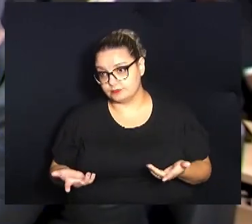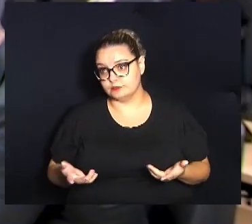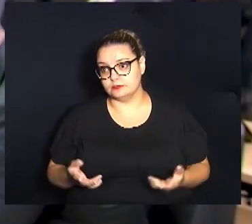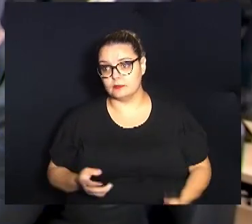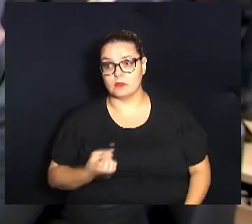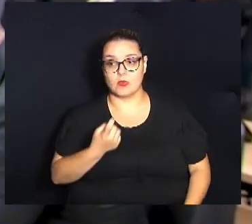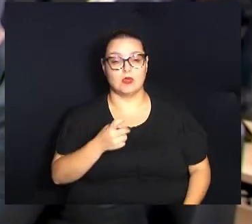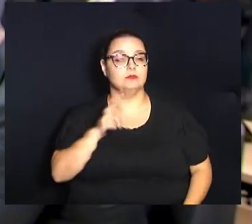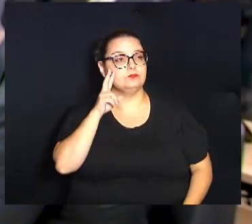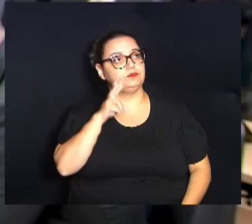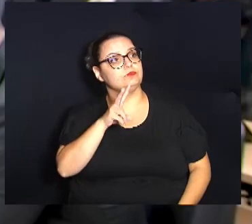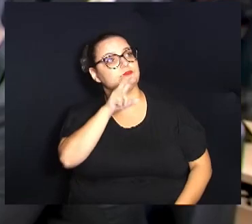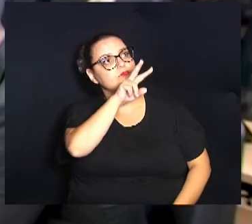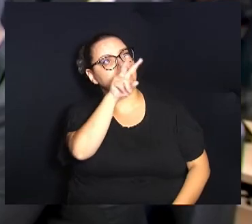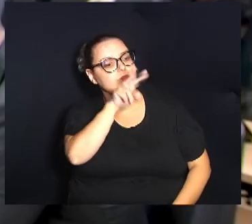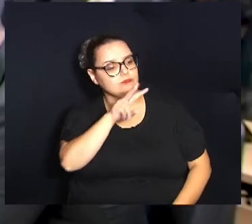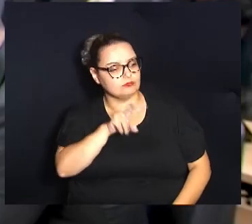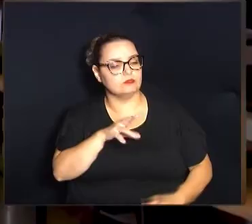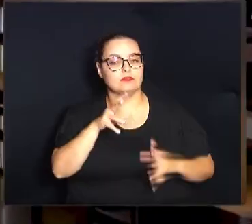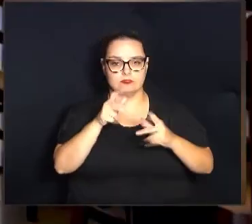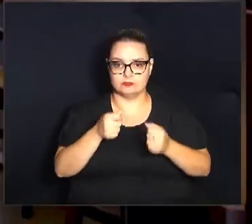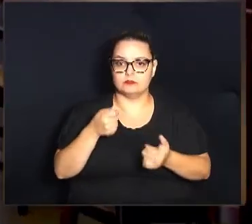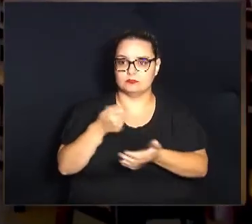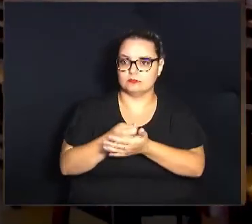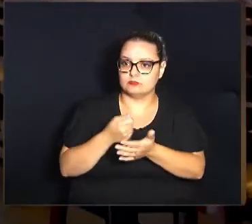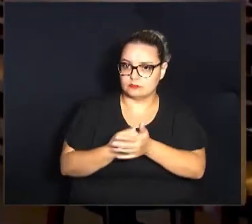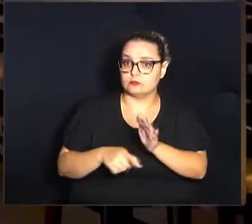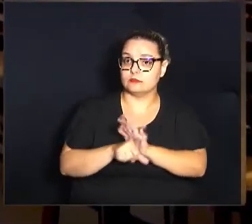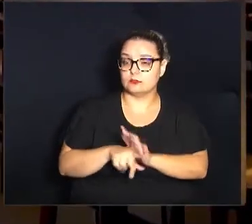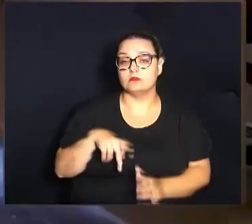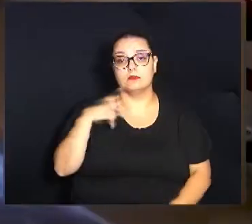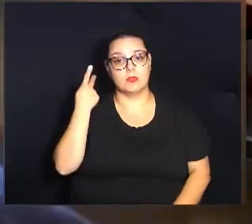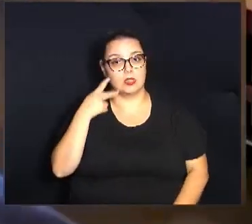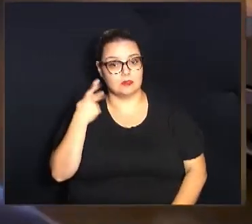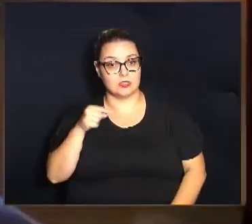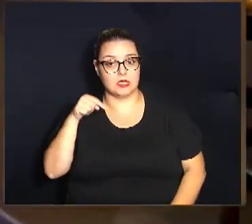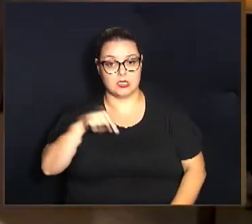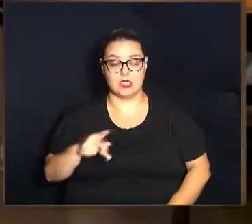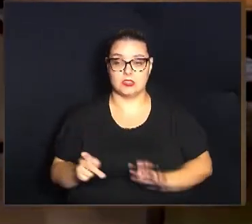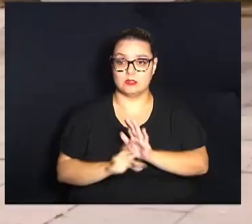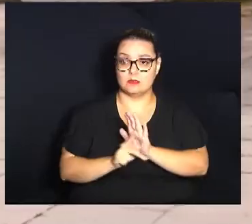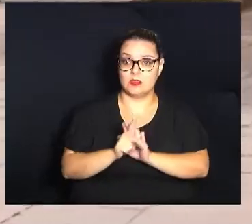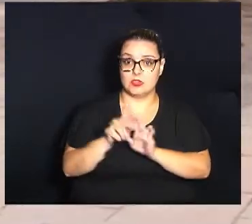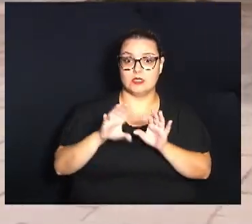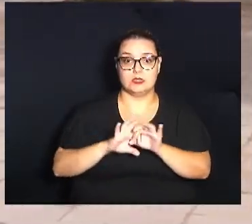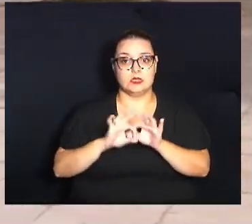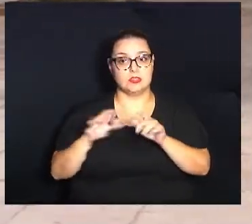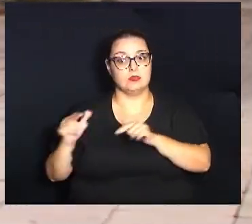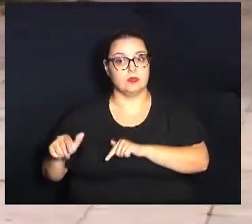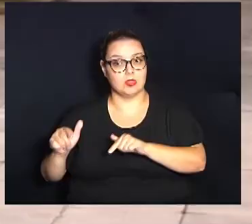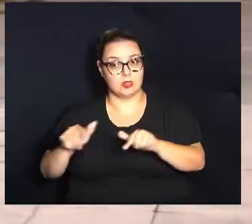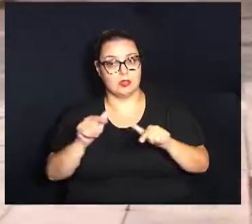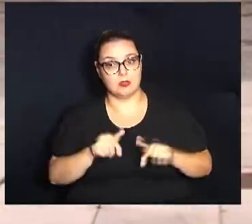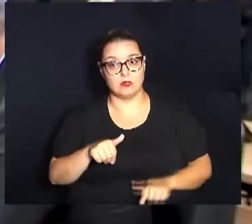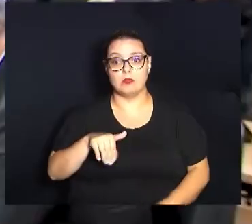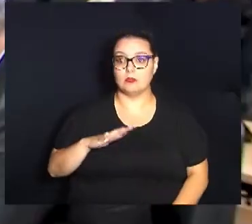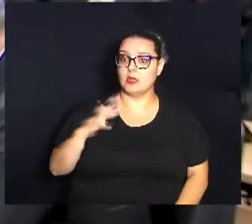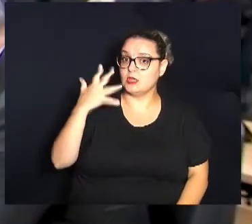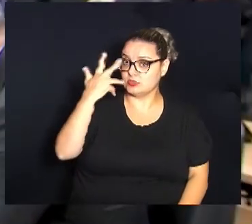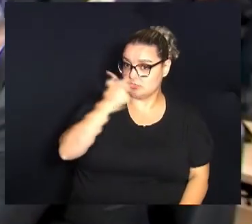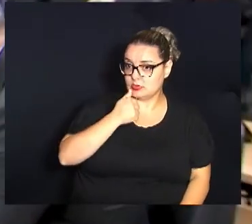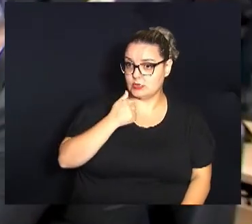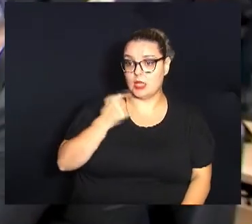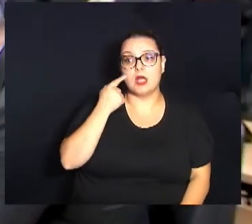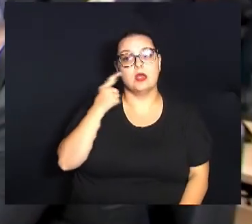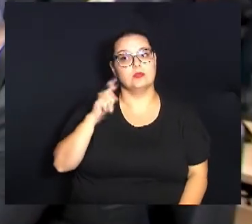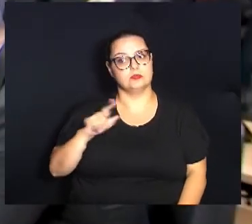determinado local, de acordo com as exigências legais. Para o vereador, esse projeto ainda deixará os estabelecimentos ainda mais bonitos.